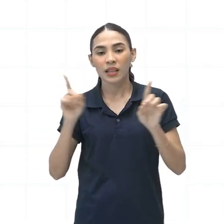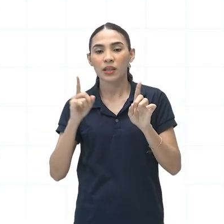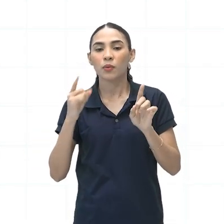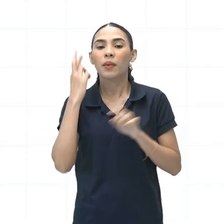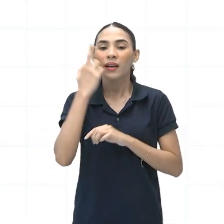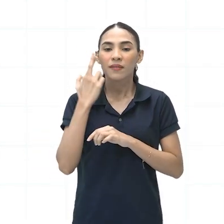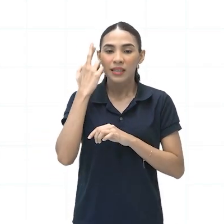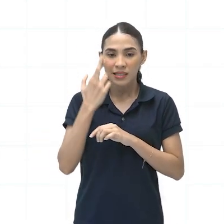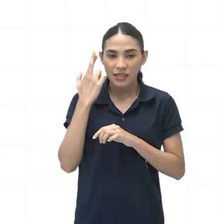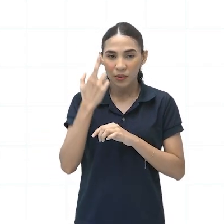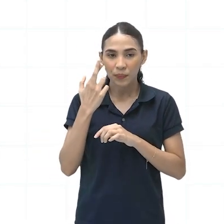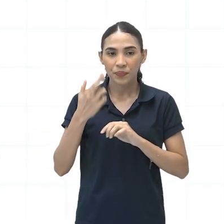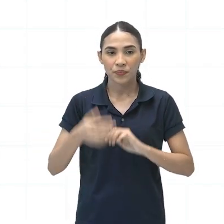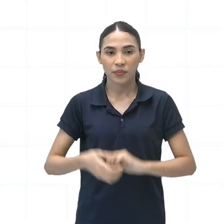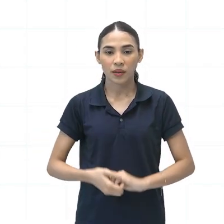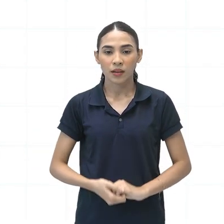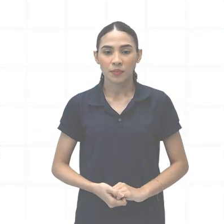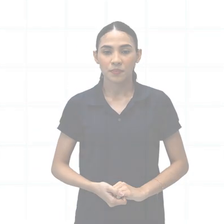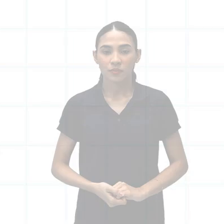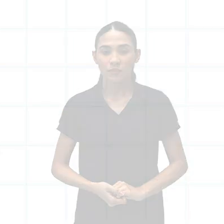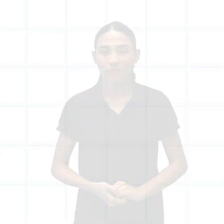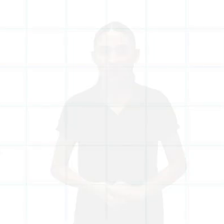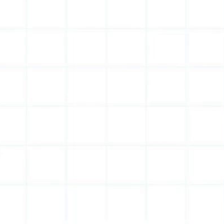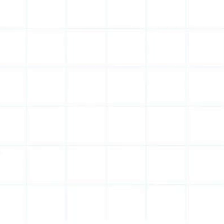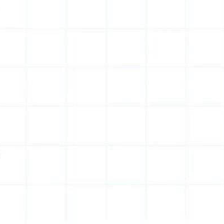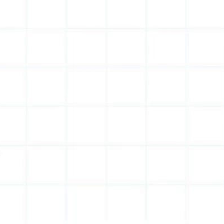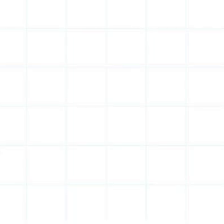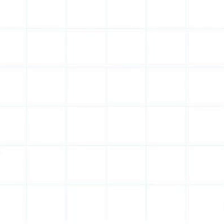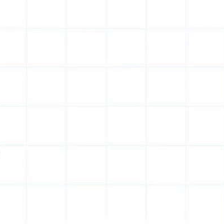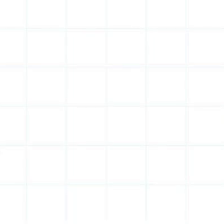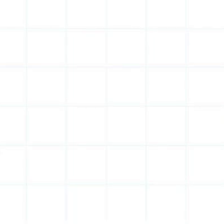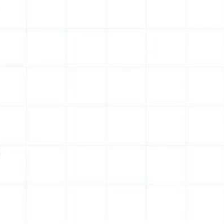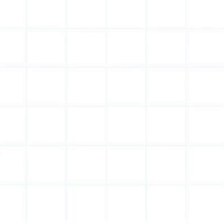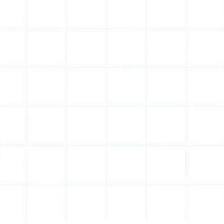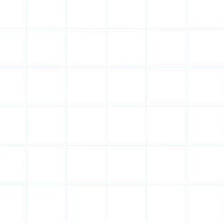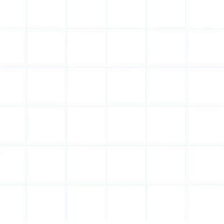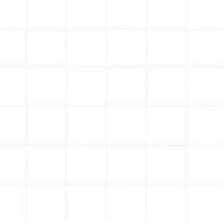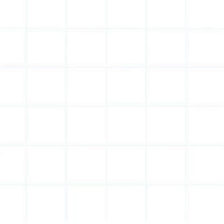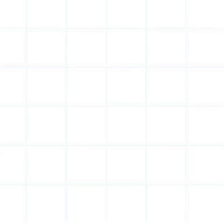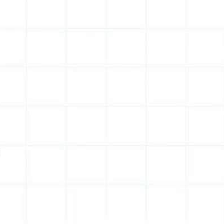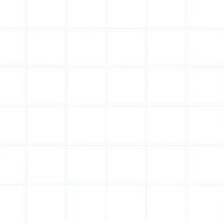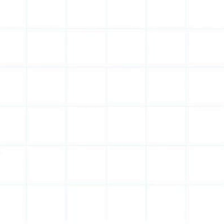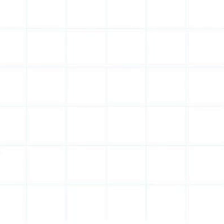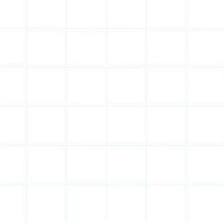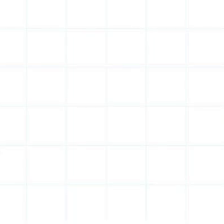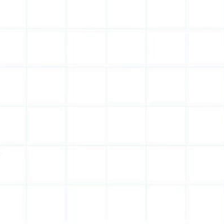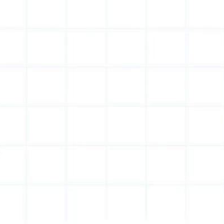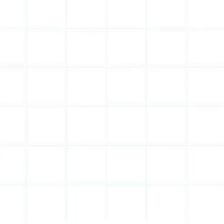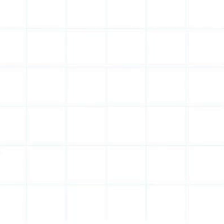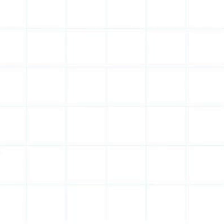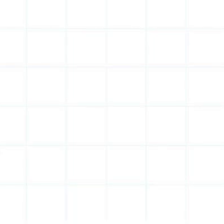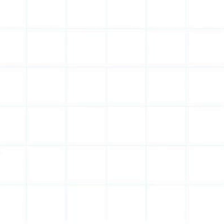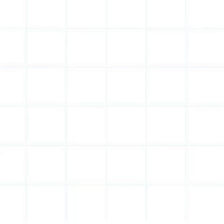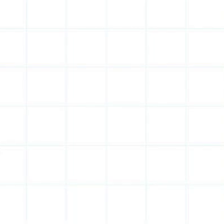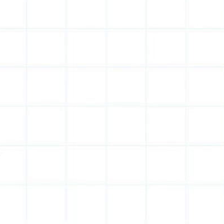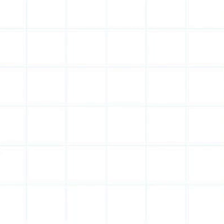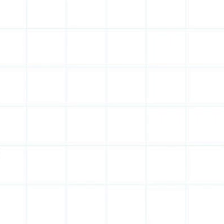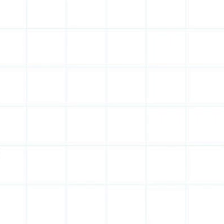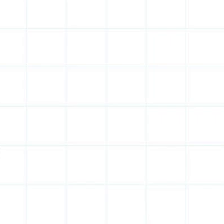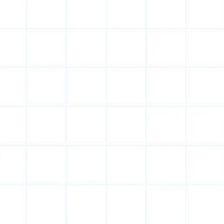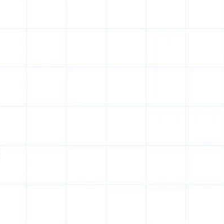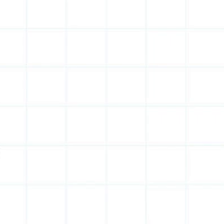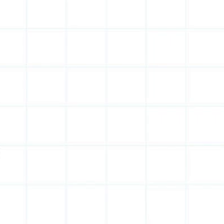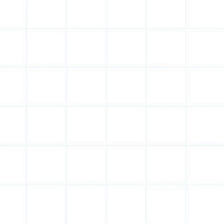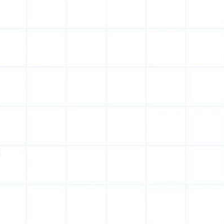uma reflexão, né? A crônica faz isso, ela traz esse processo reflexivo em relação ao fato que, de certa forma,